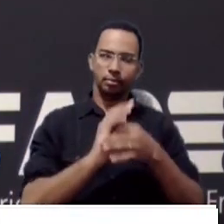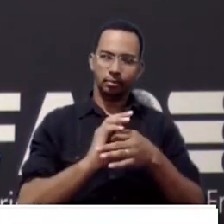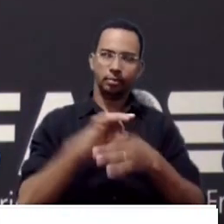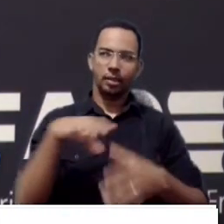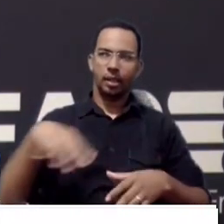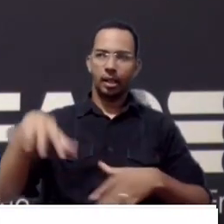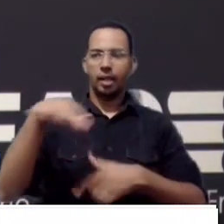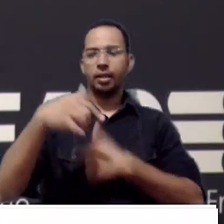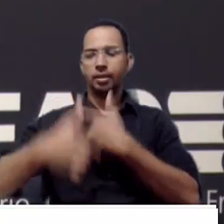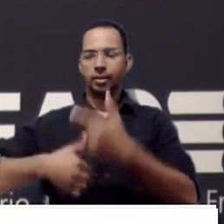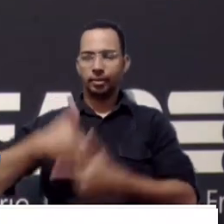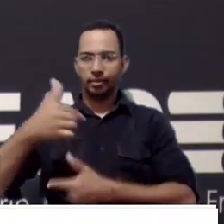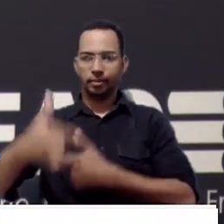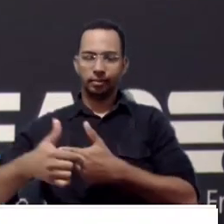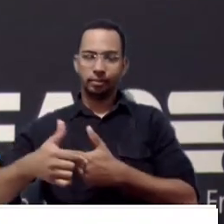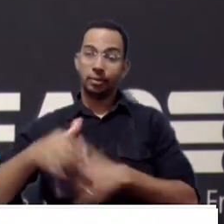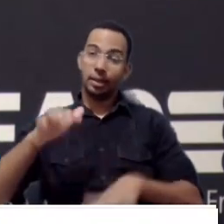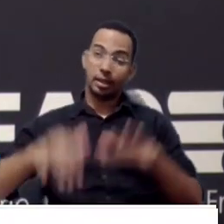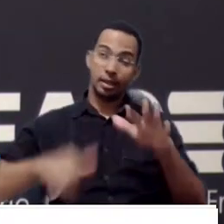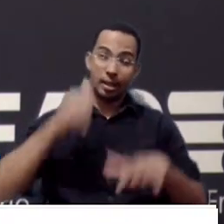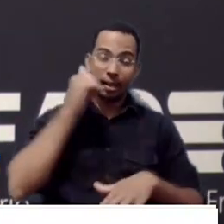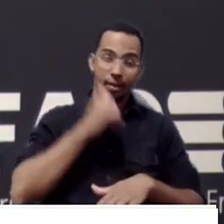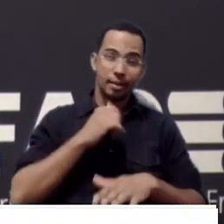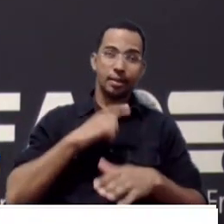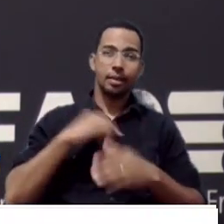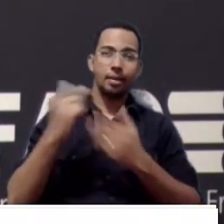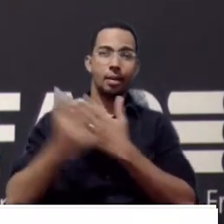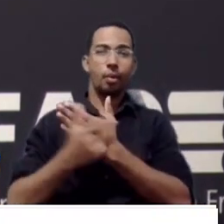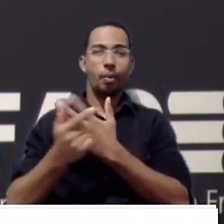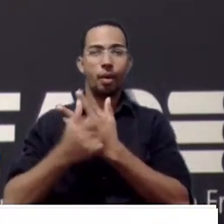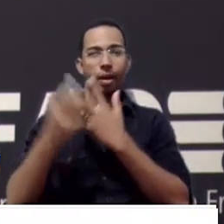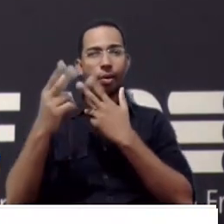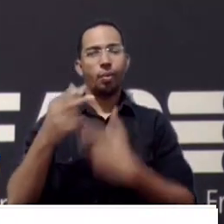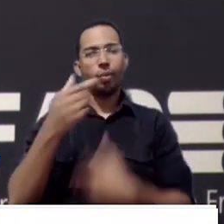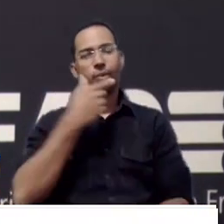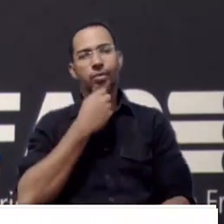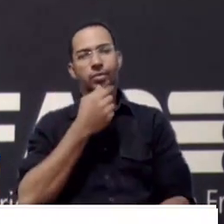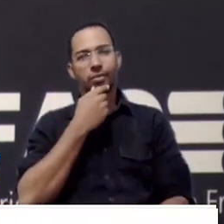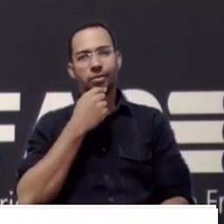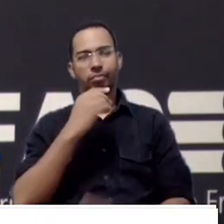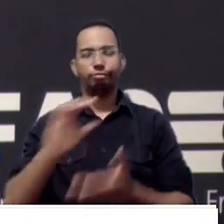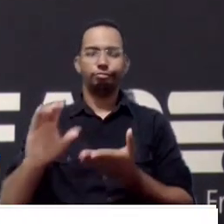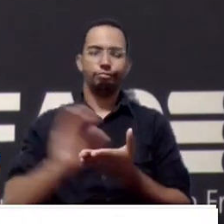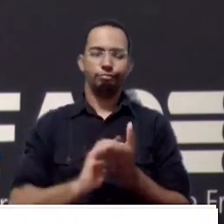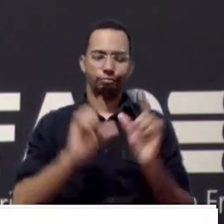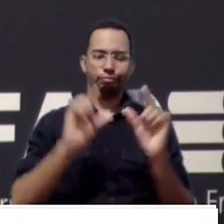trabalho. Às vezes a mulher exerce a mesma função que um homem e recebe o salário